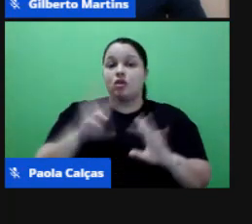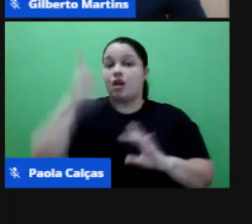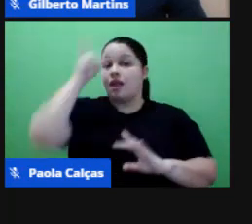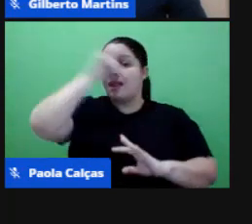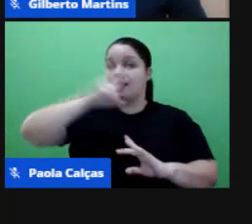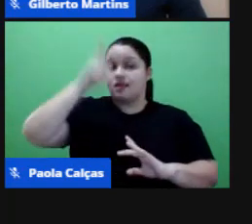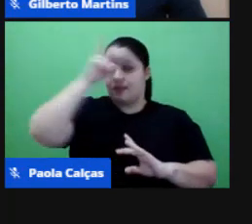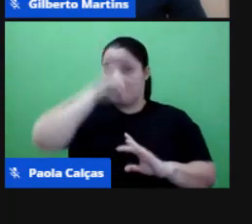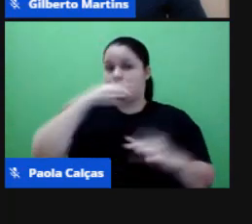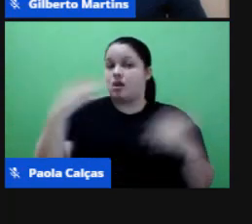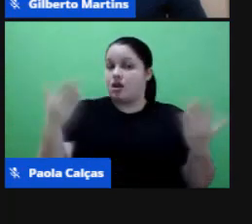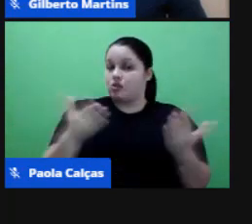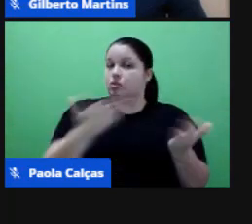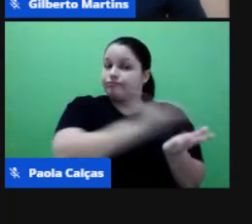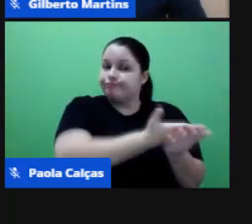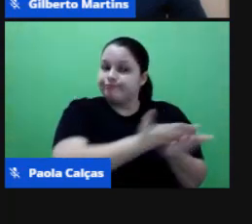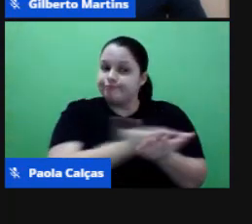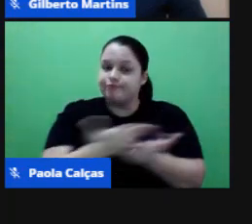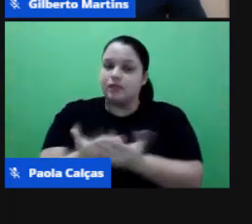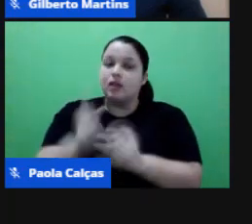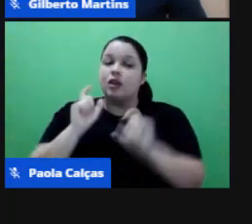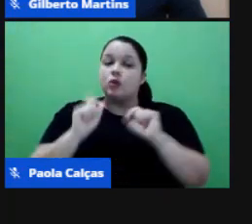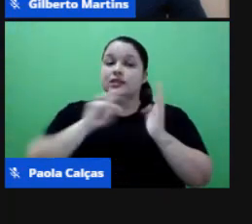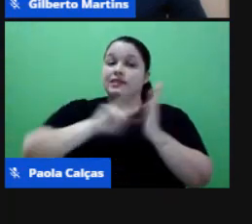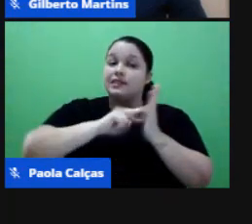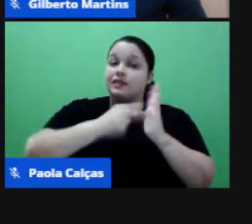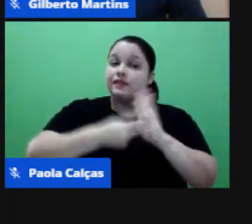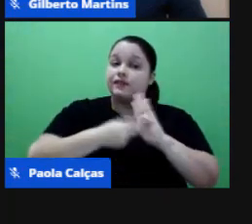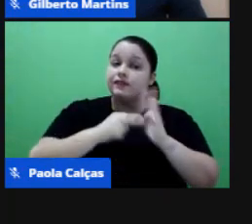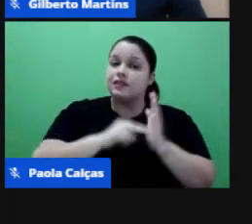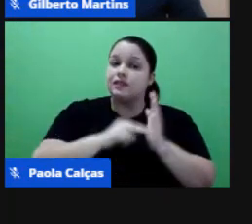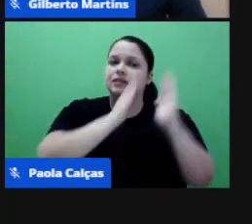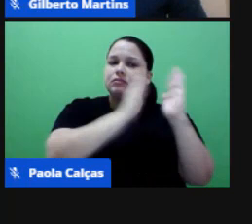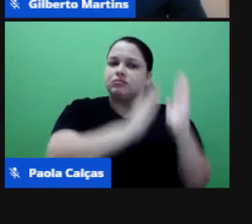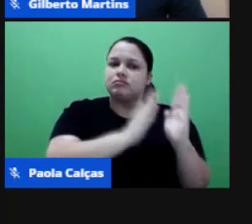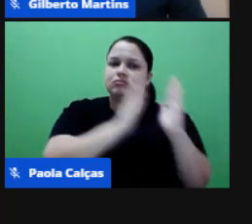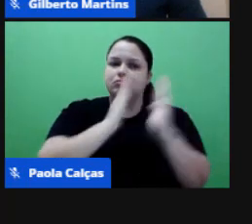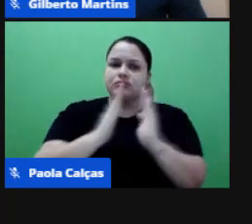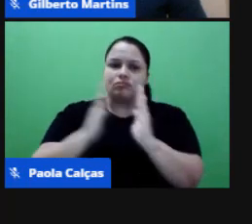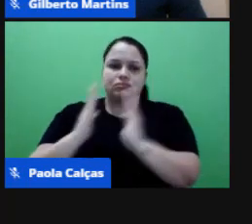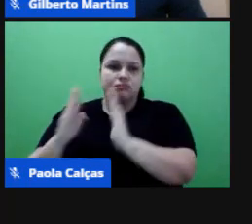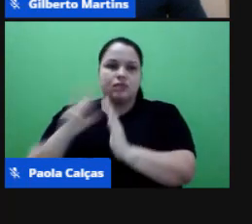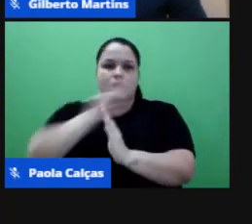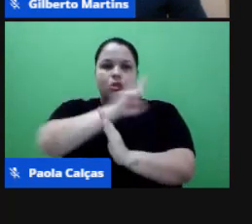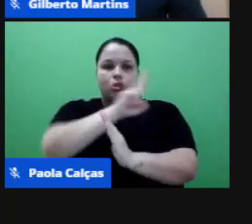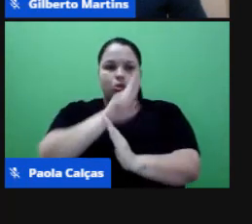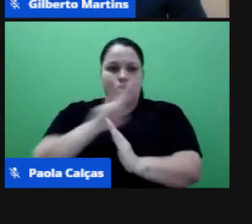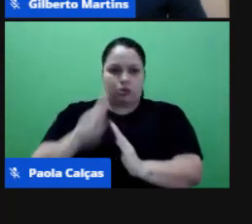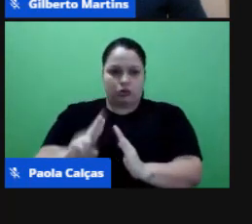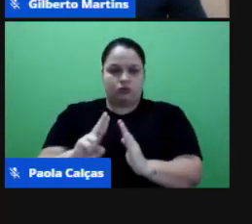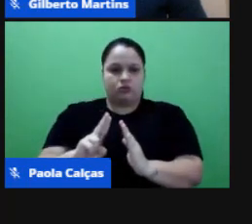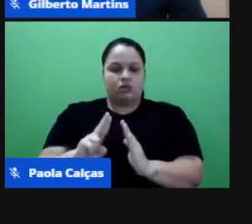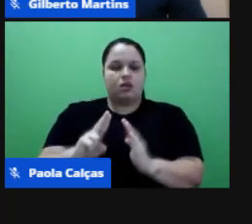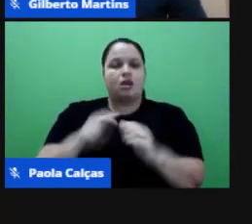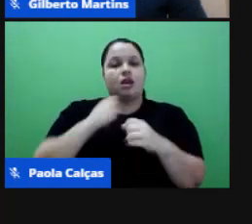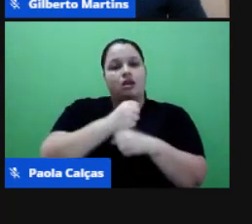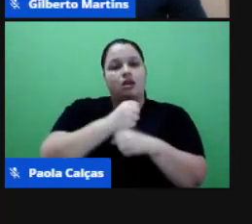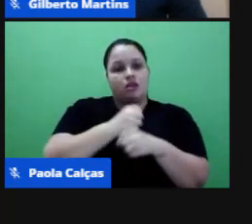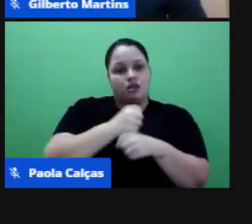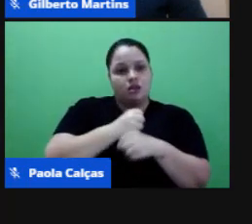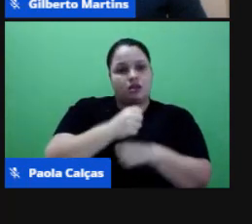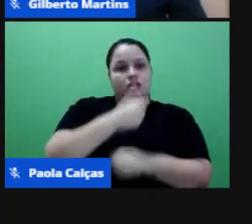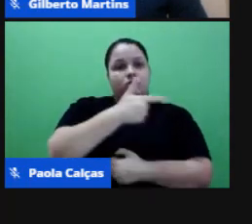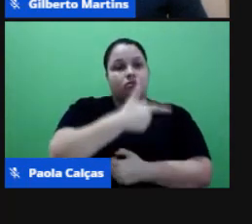formação o que significa cada estrutura, cada nomenclatura. De repente, esse ano de